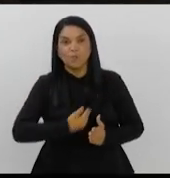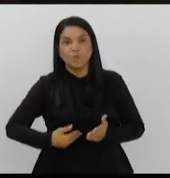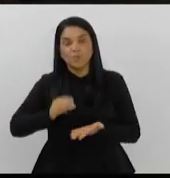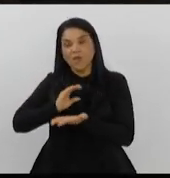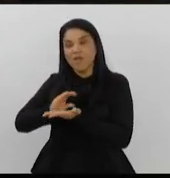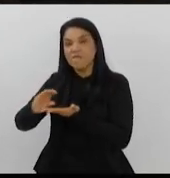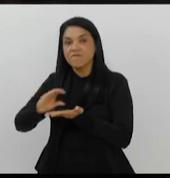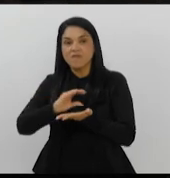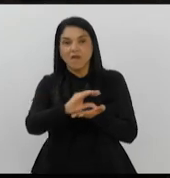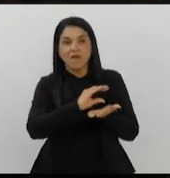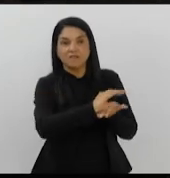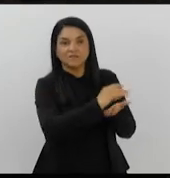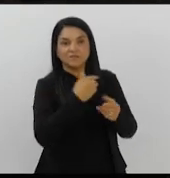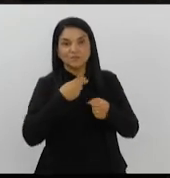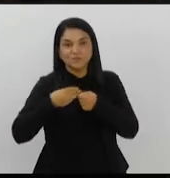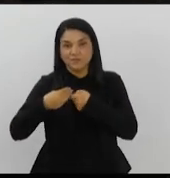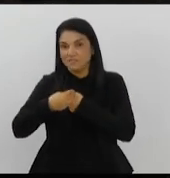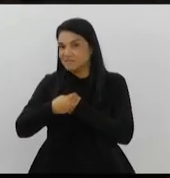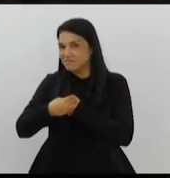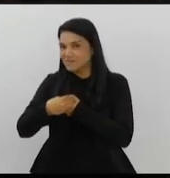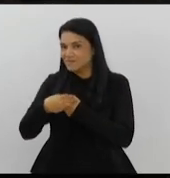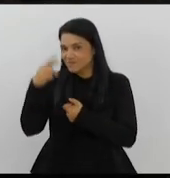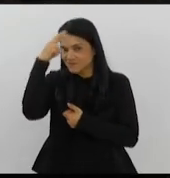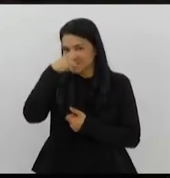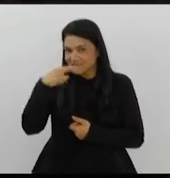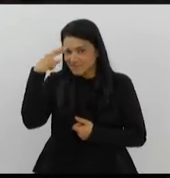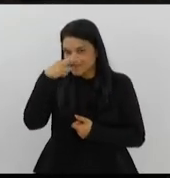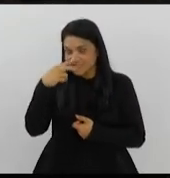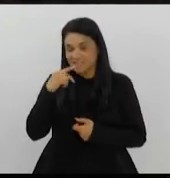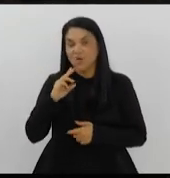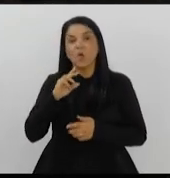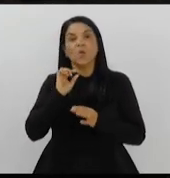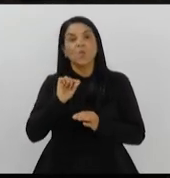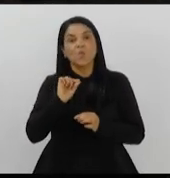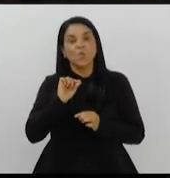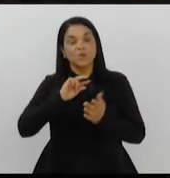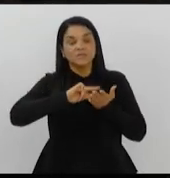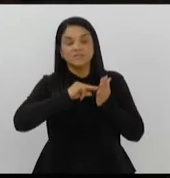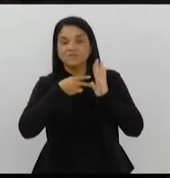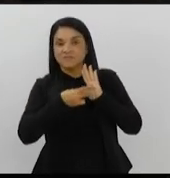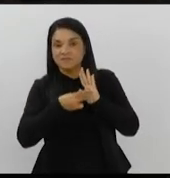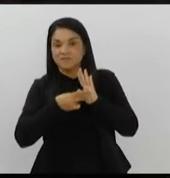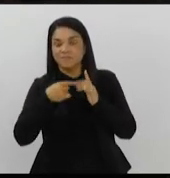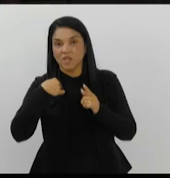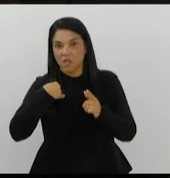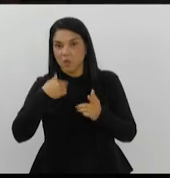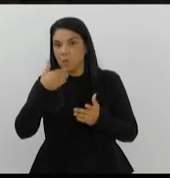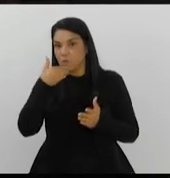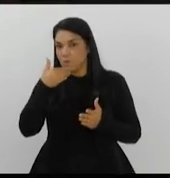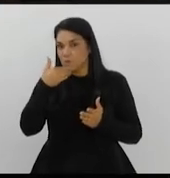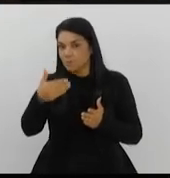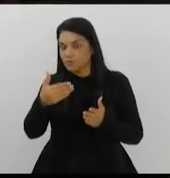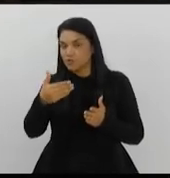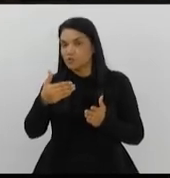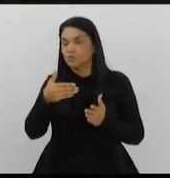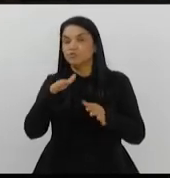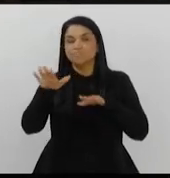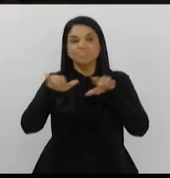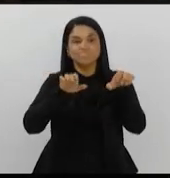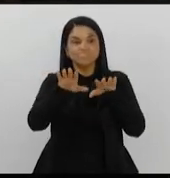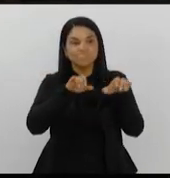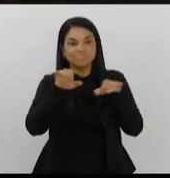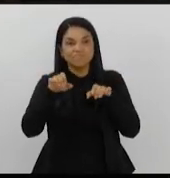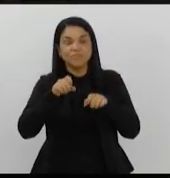municípios, presidente. Ou seja, estarei protocolando um pedido de convocação